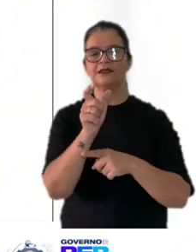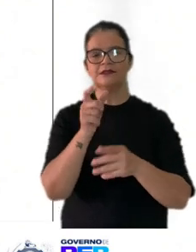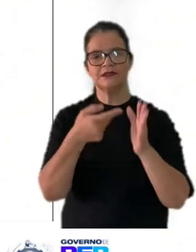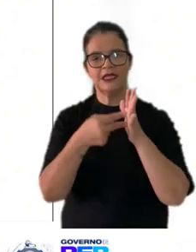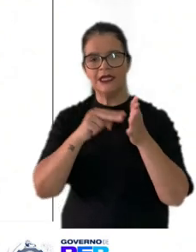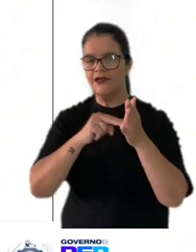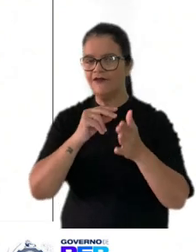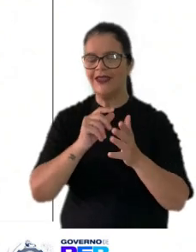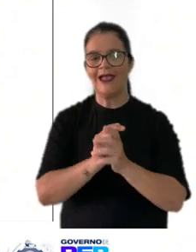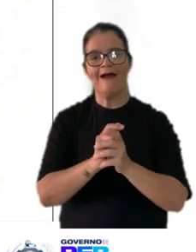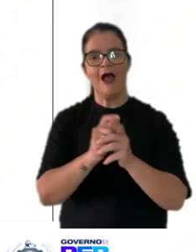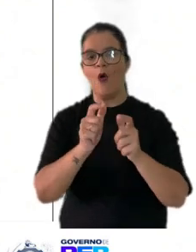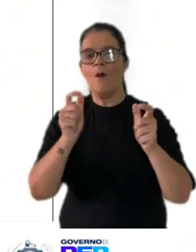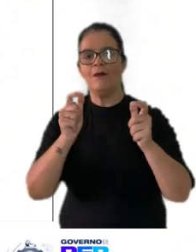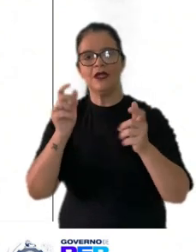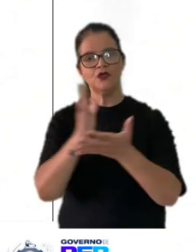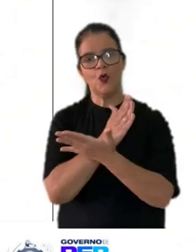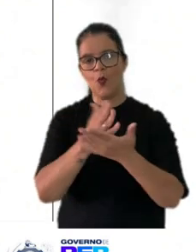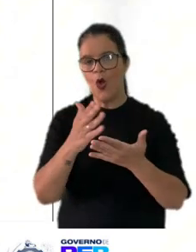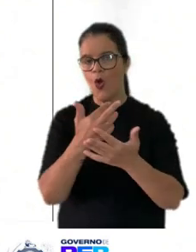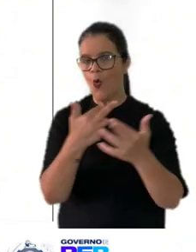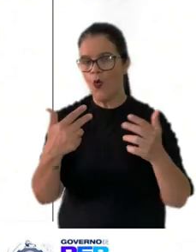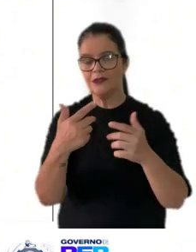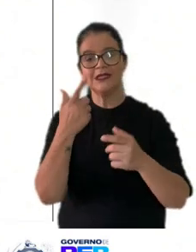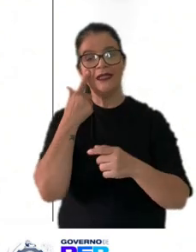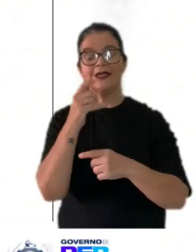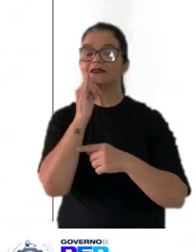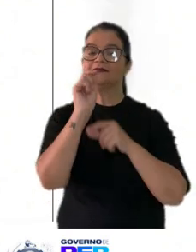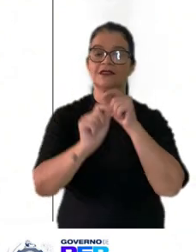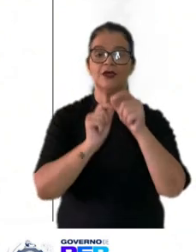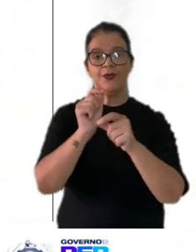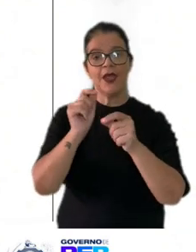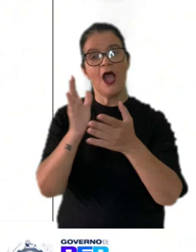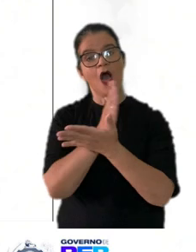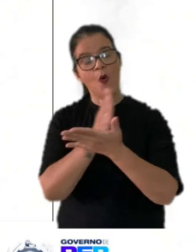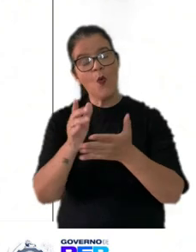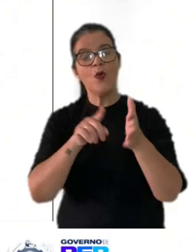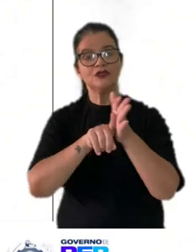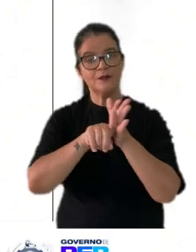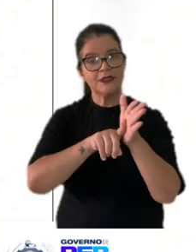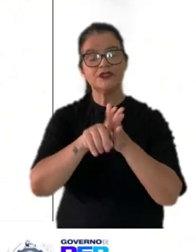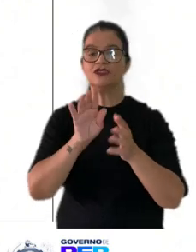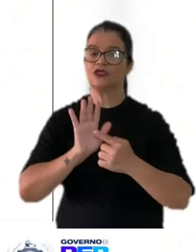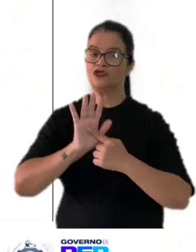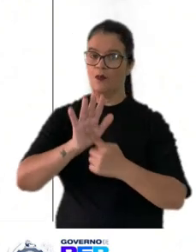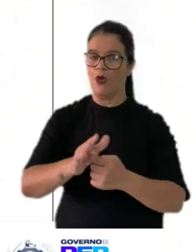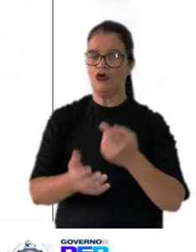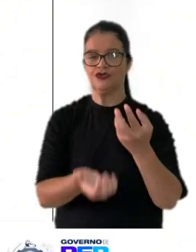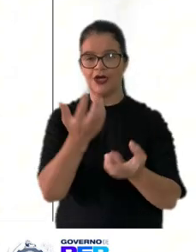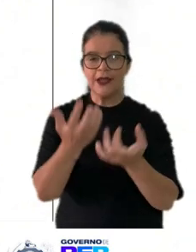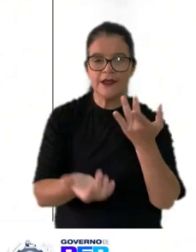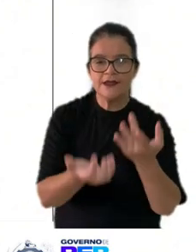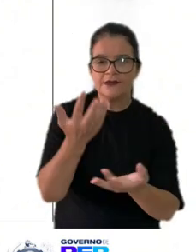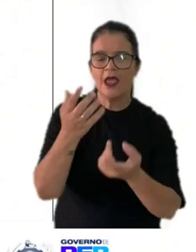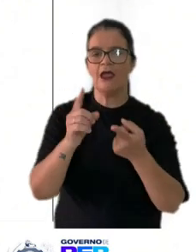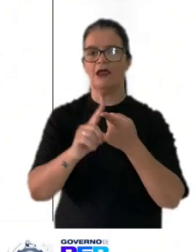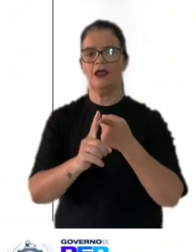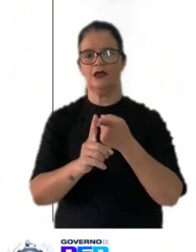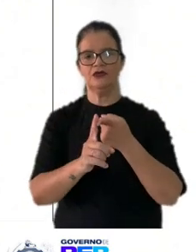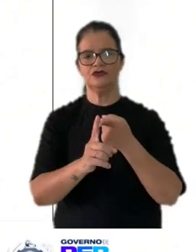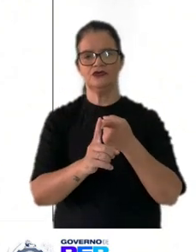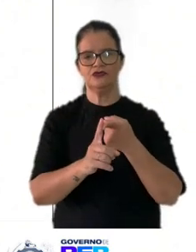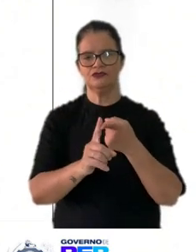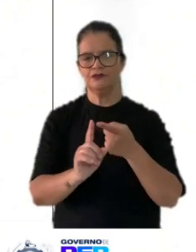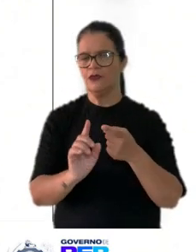então ele está dizendo que algumas pesquisas mostram que incêndios não é desastres naturais